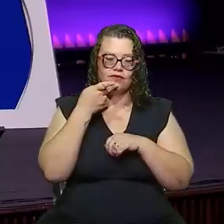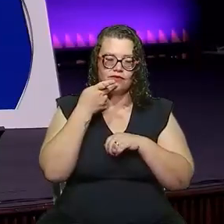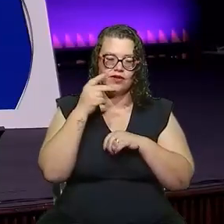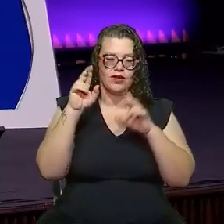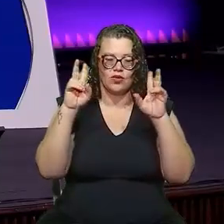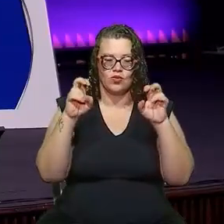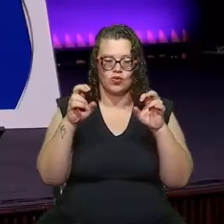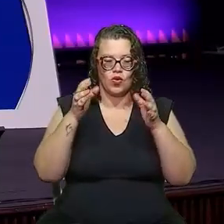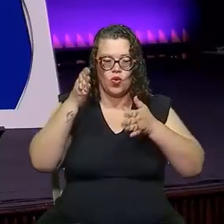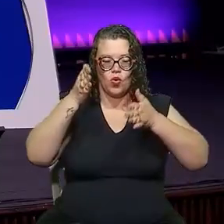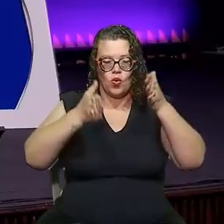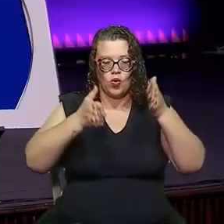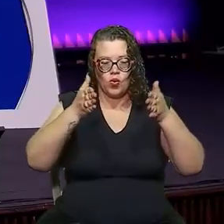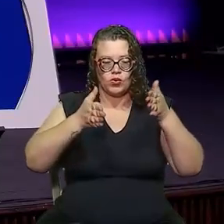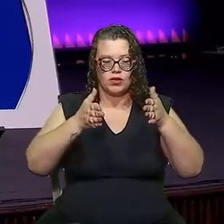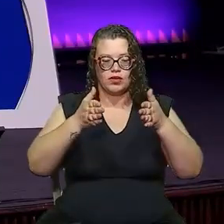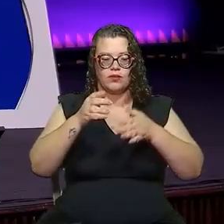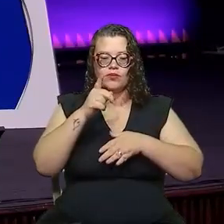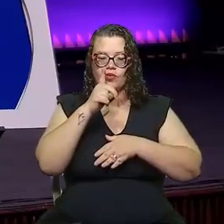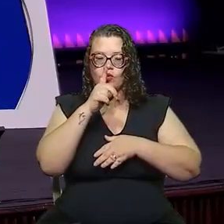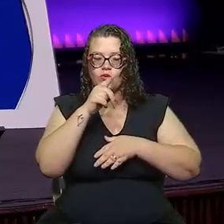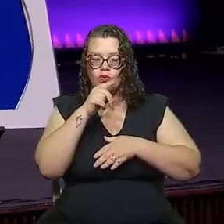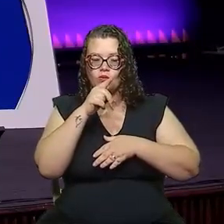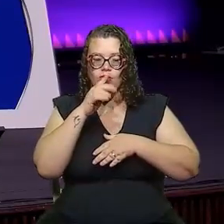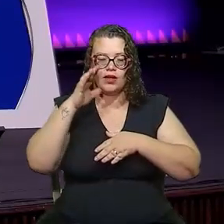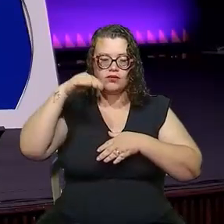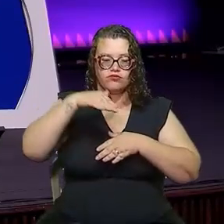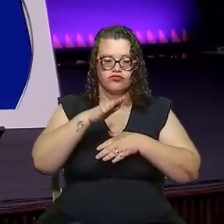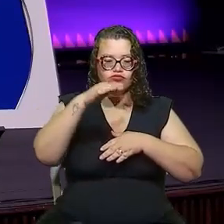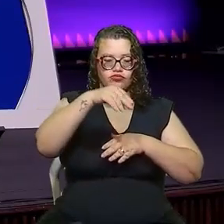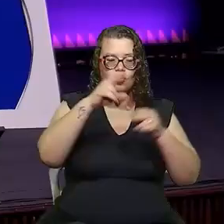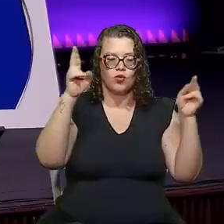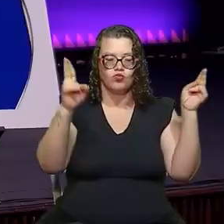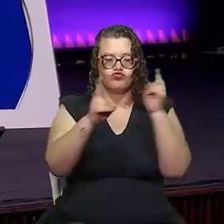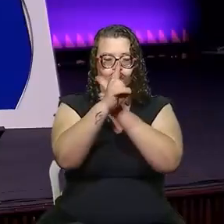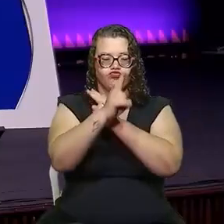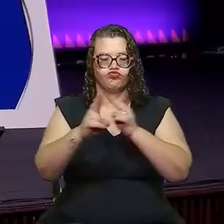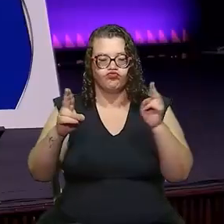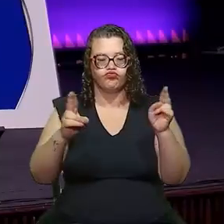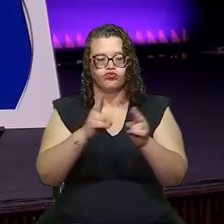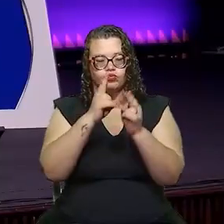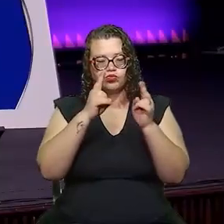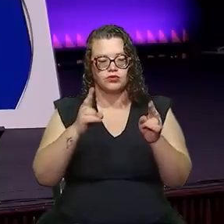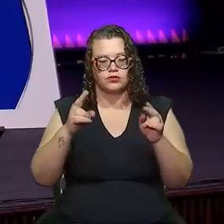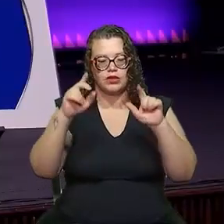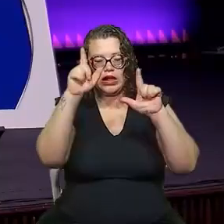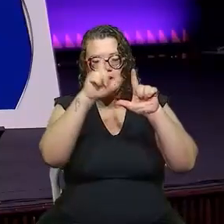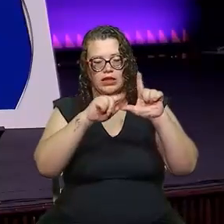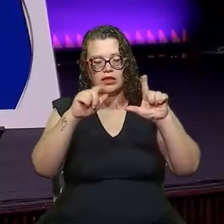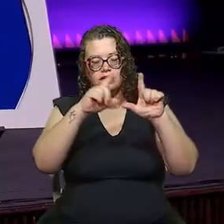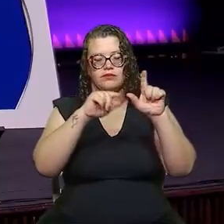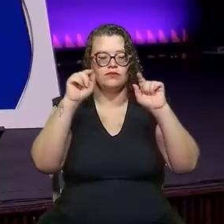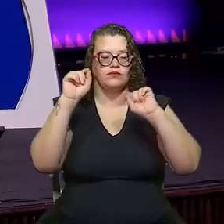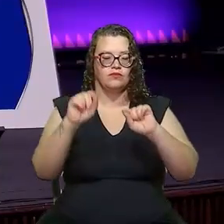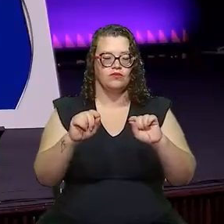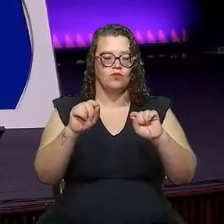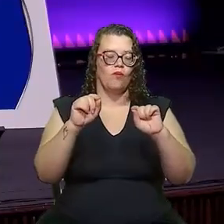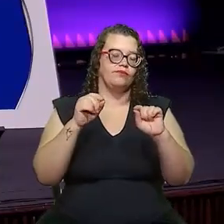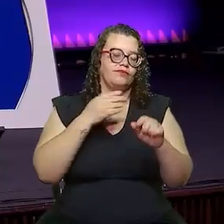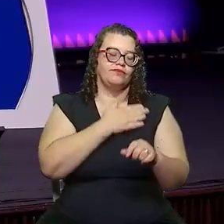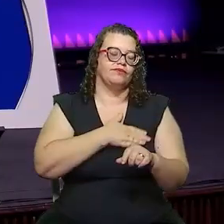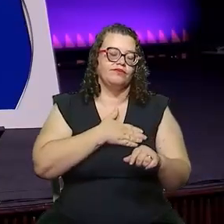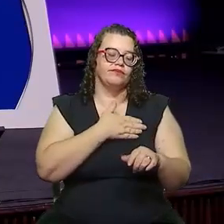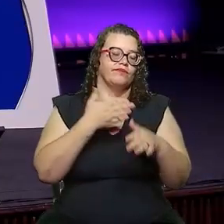blusa estampada em tons de branco, preto, vermelho, azul e amarelo. Usa óculos retangulares de aro verde e leva no